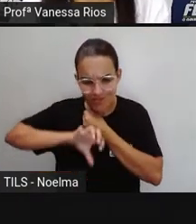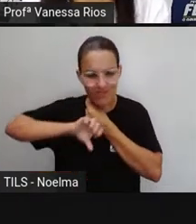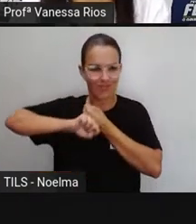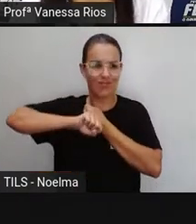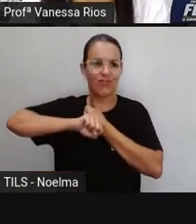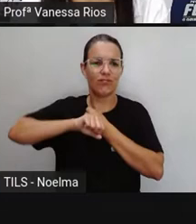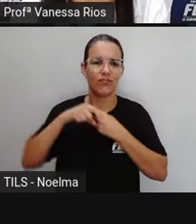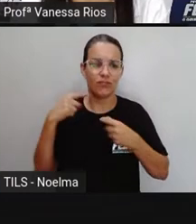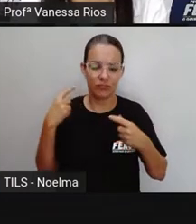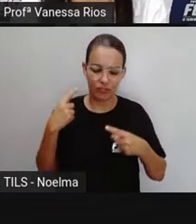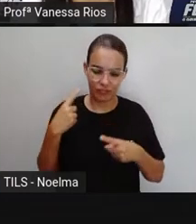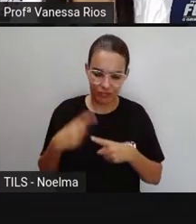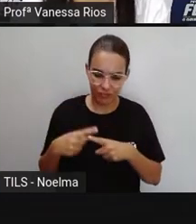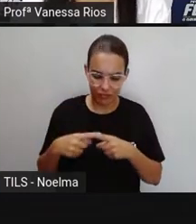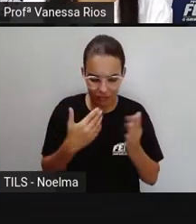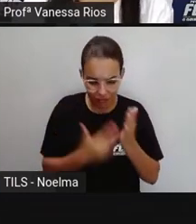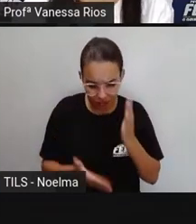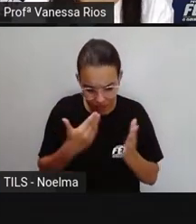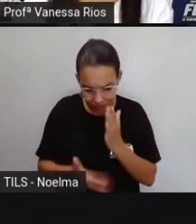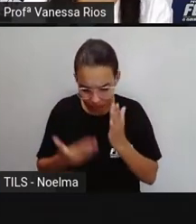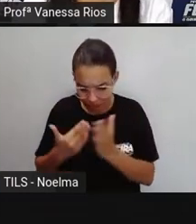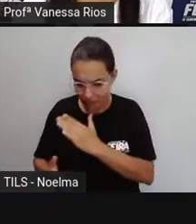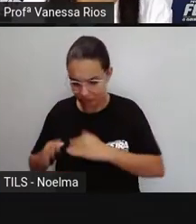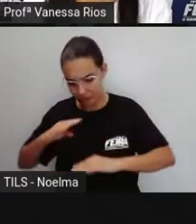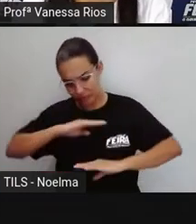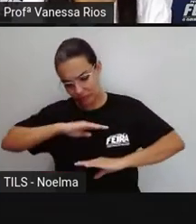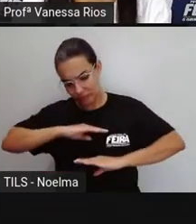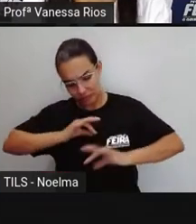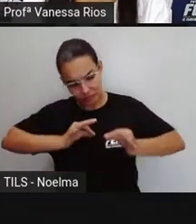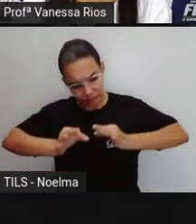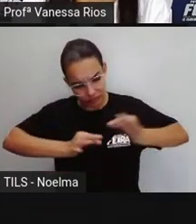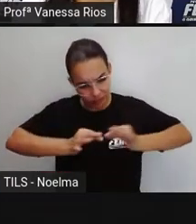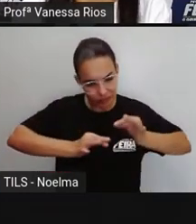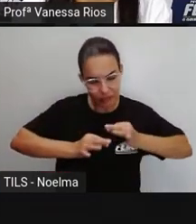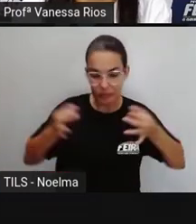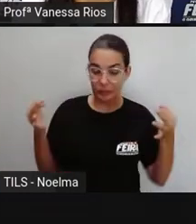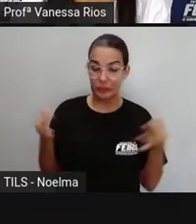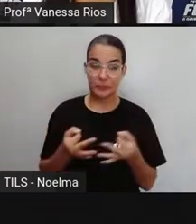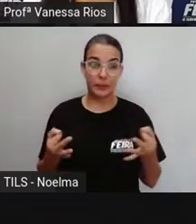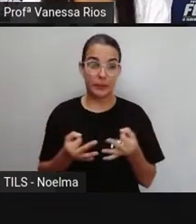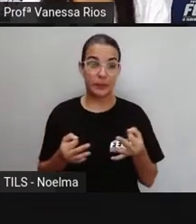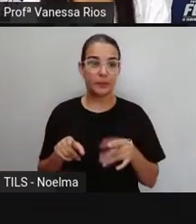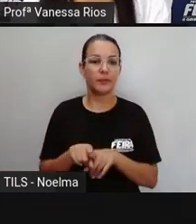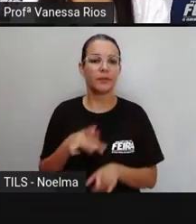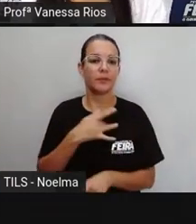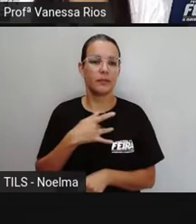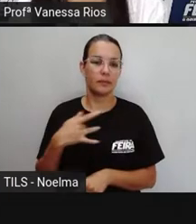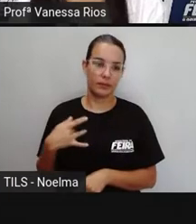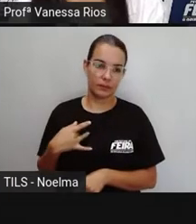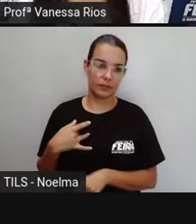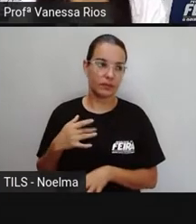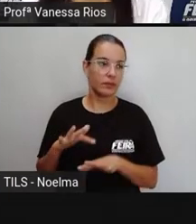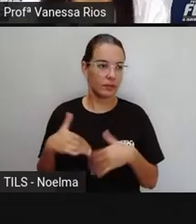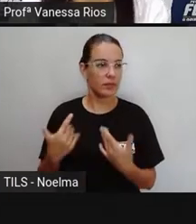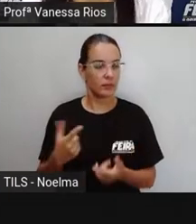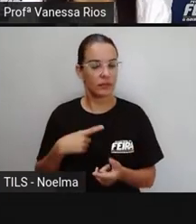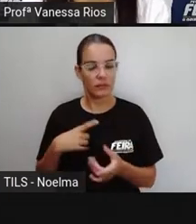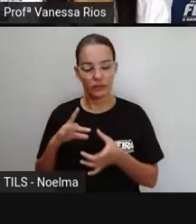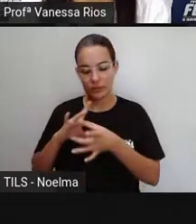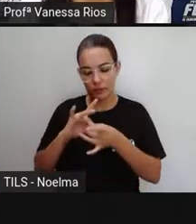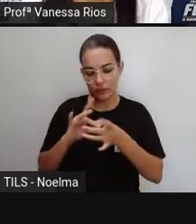o funcionamento do nosso corpo, que prejudicam a nossa saúde, estão aí associados